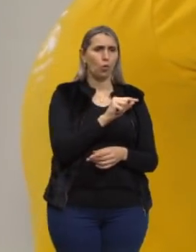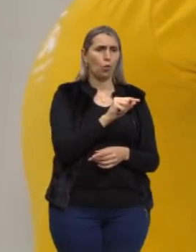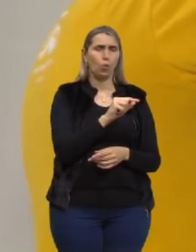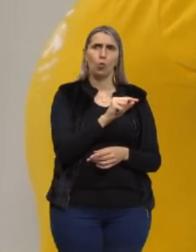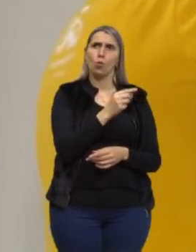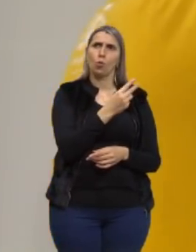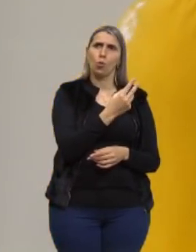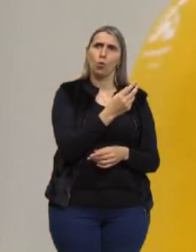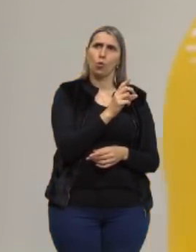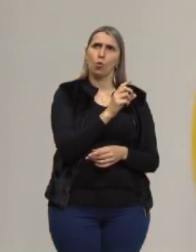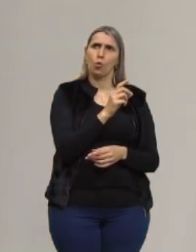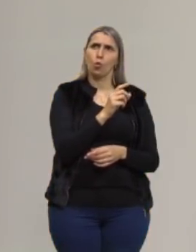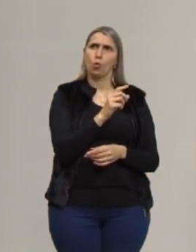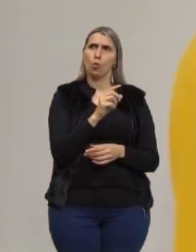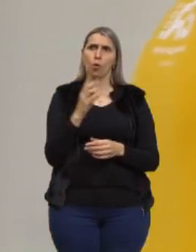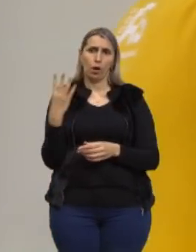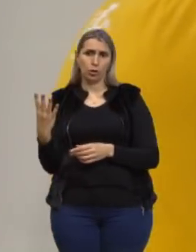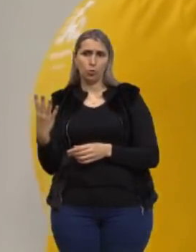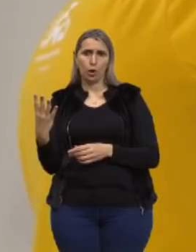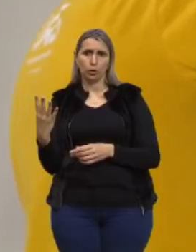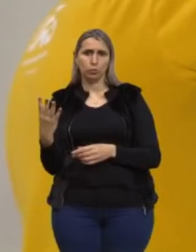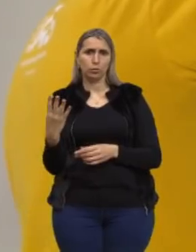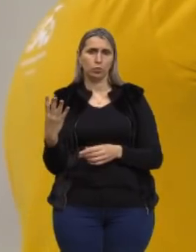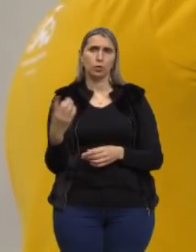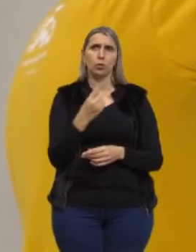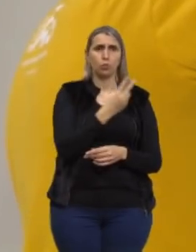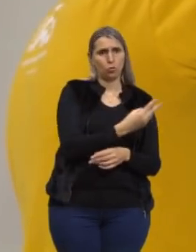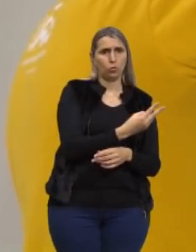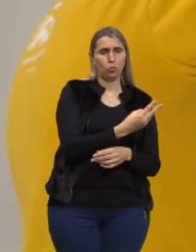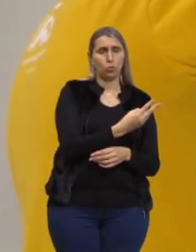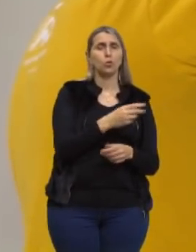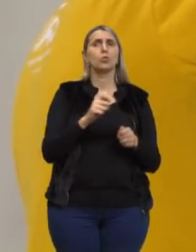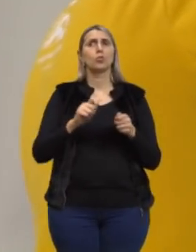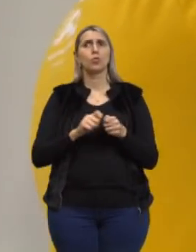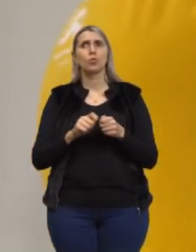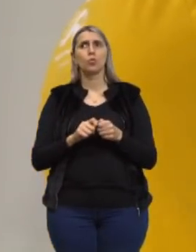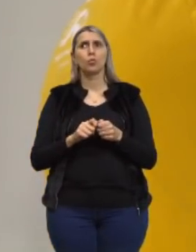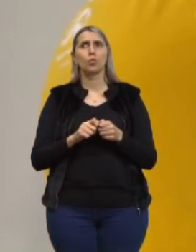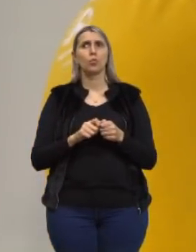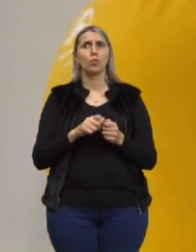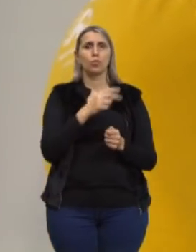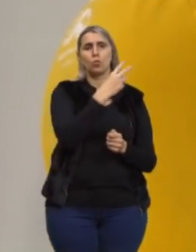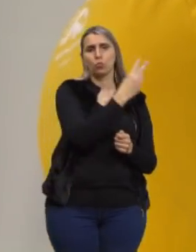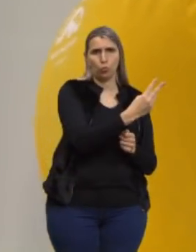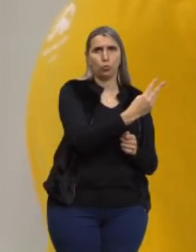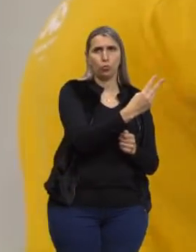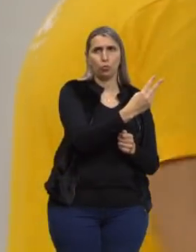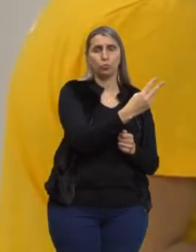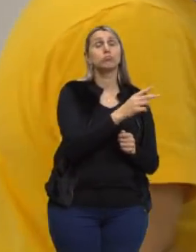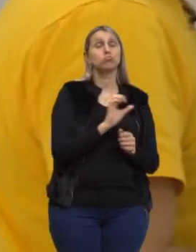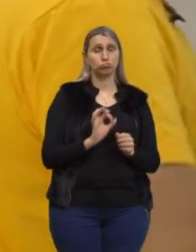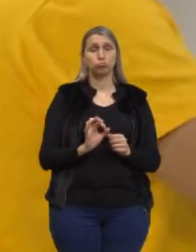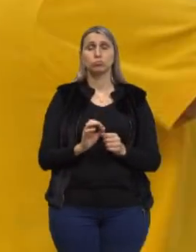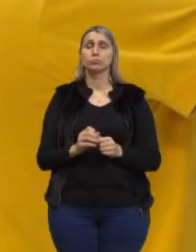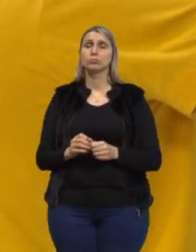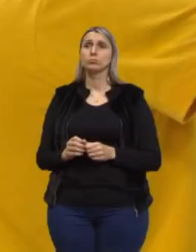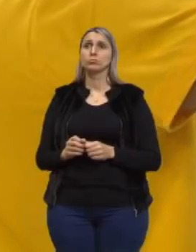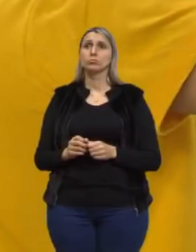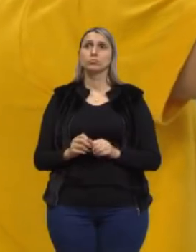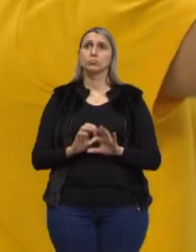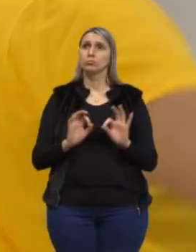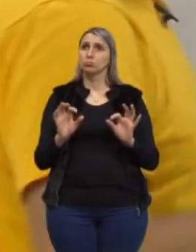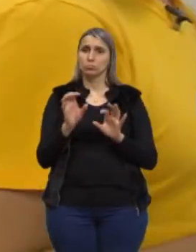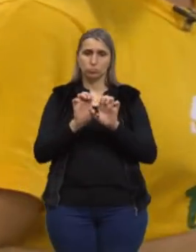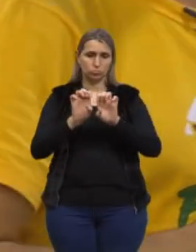aqui eu só tenho total aqui quatro né e aqui eu só tenho dois o que que eu faço coloco um dois entendeu então